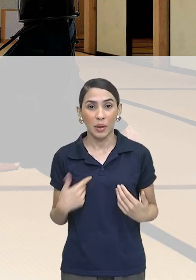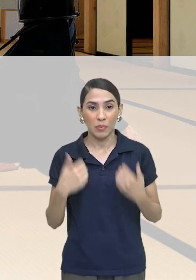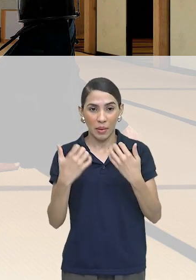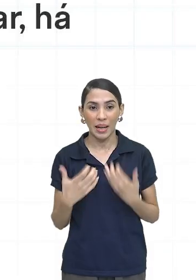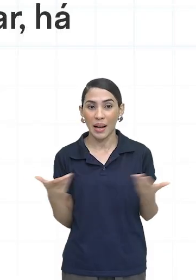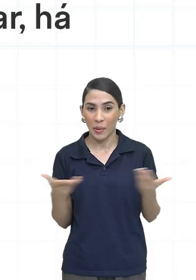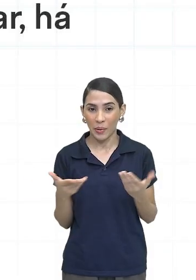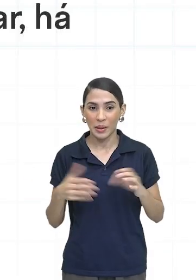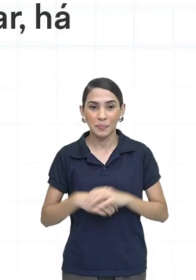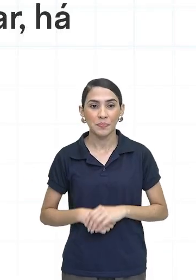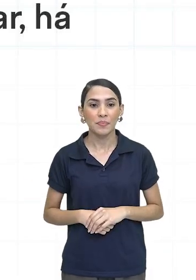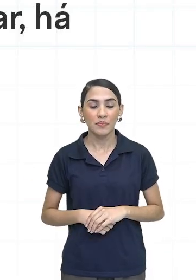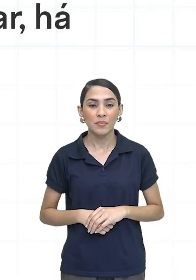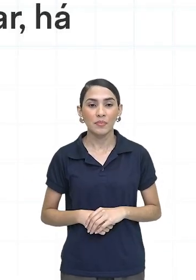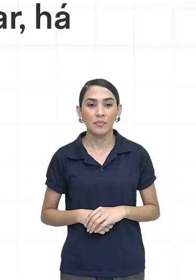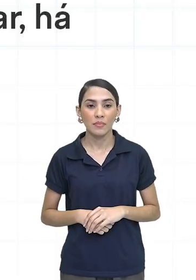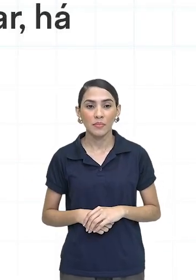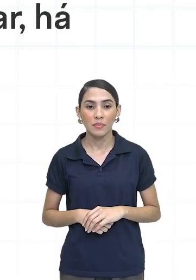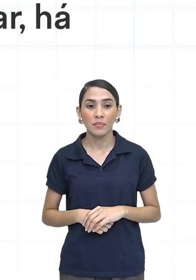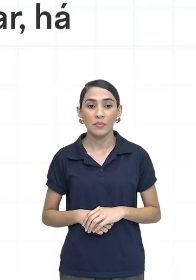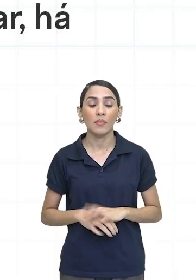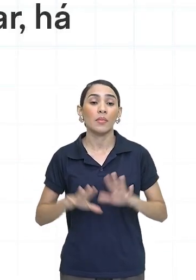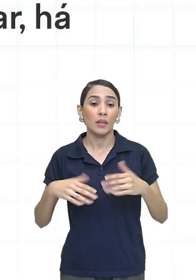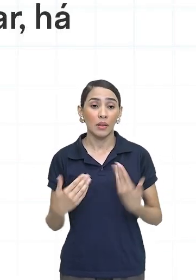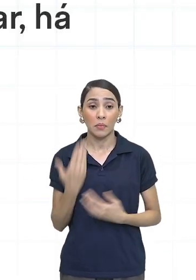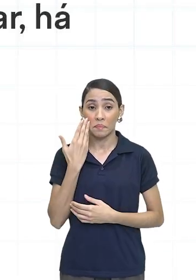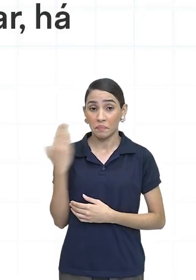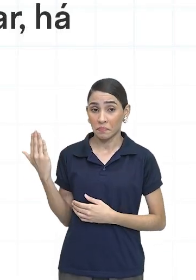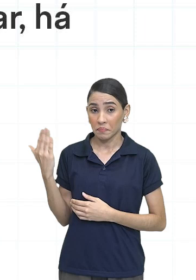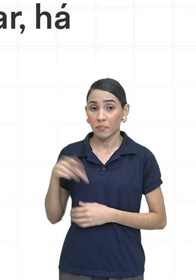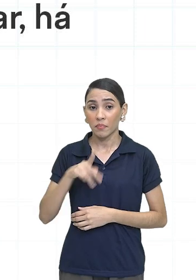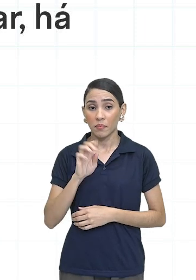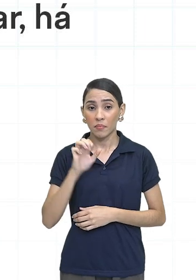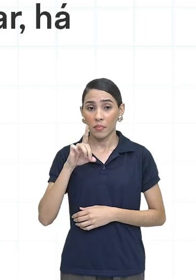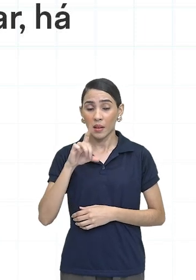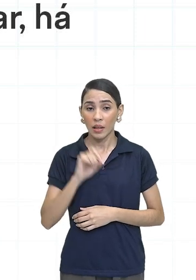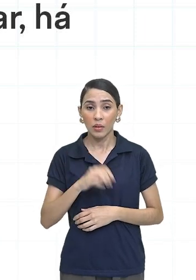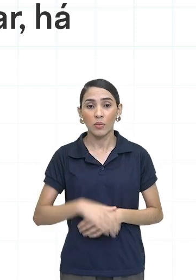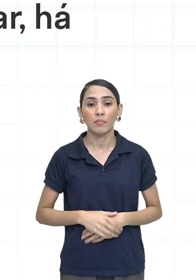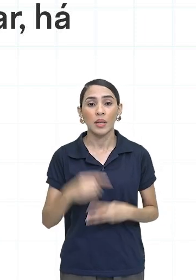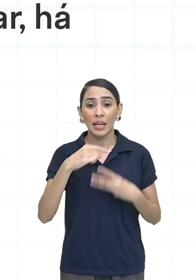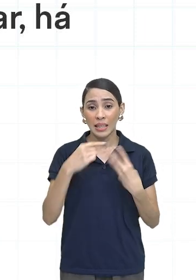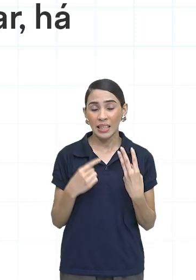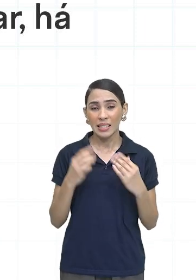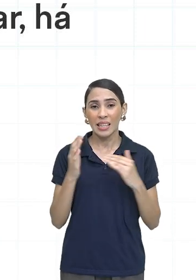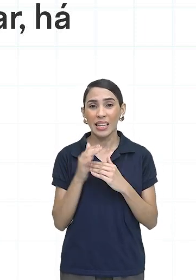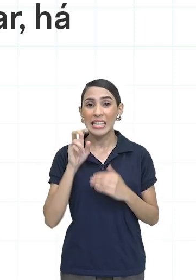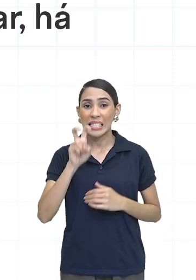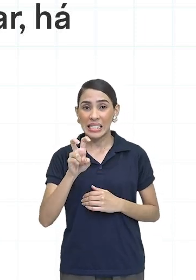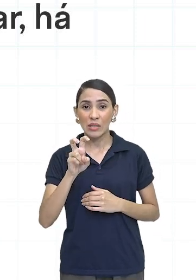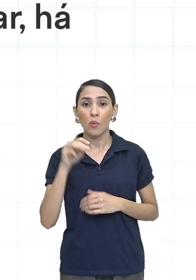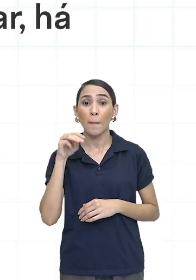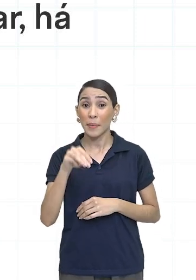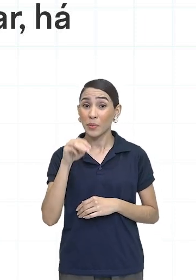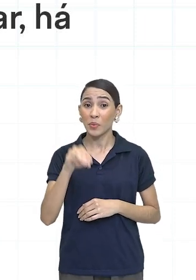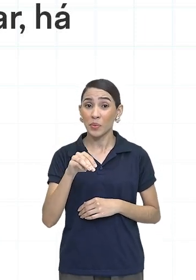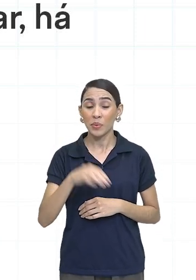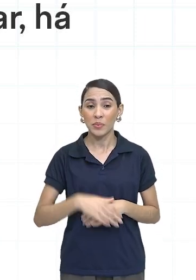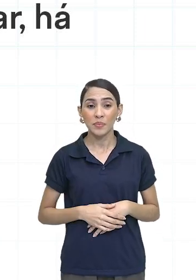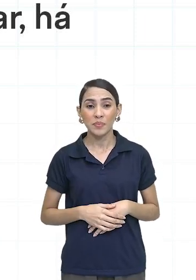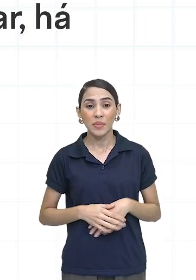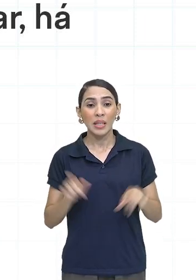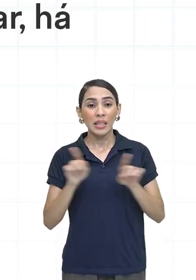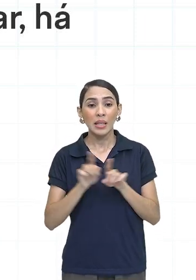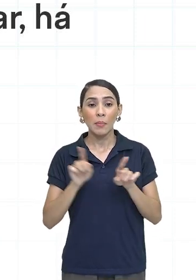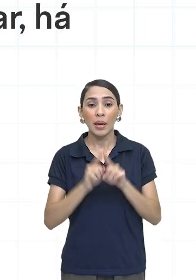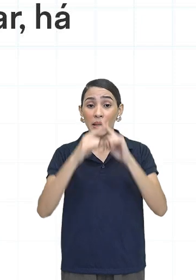vocês agora. Observem aí. As lutas do Kendo, elas duram de 3 a 5 minutos. E elas